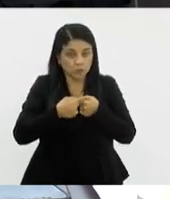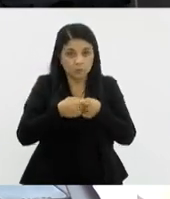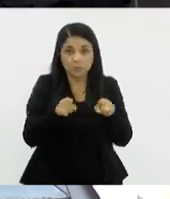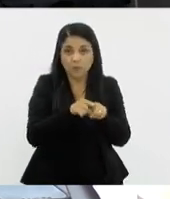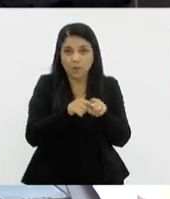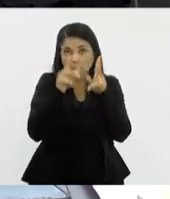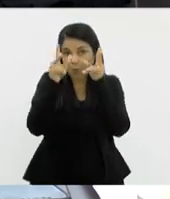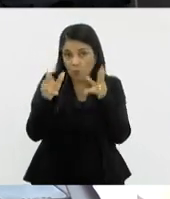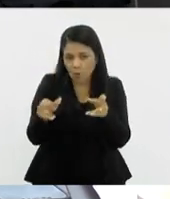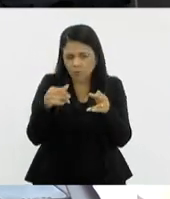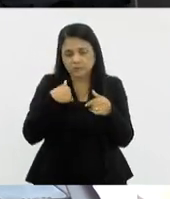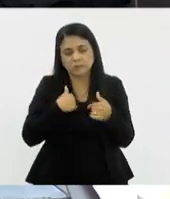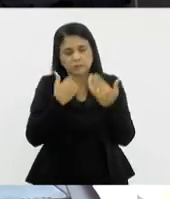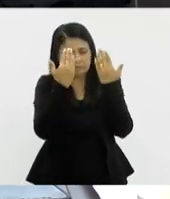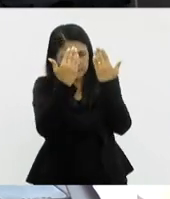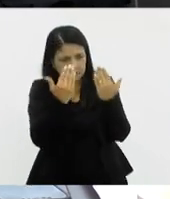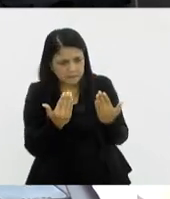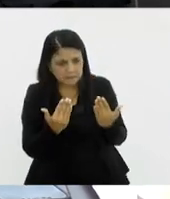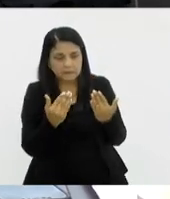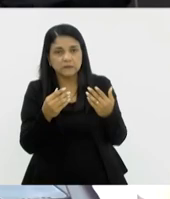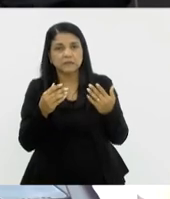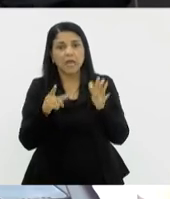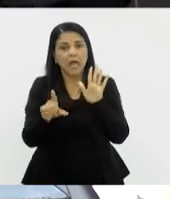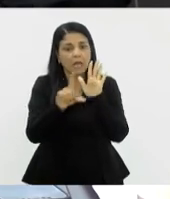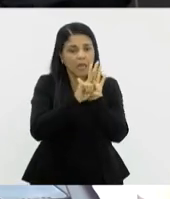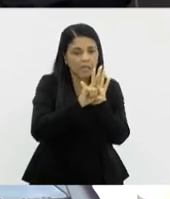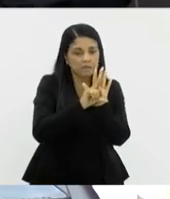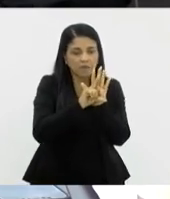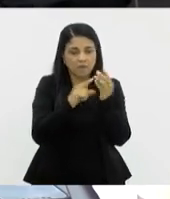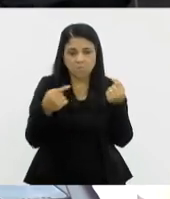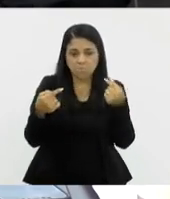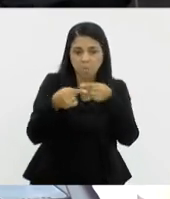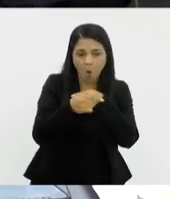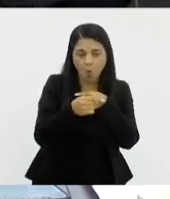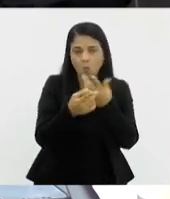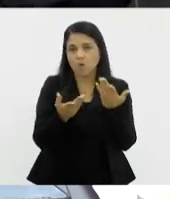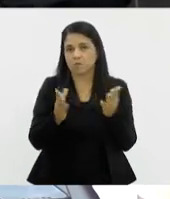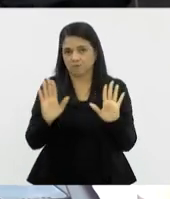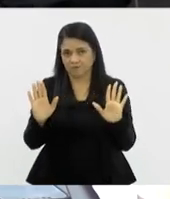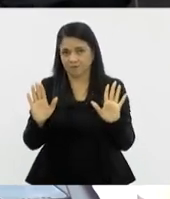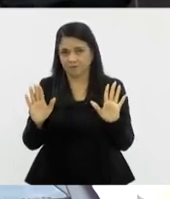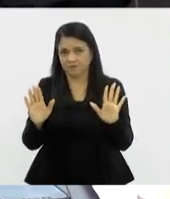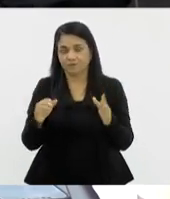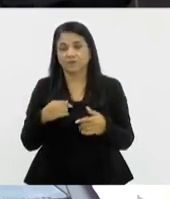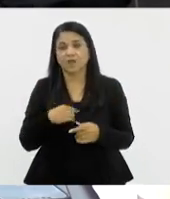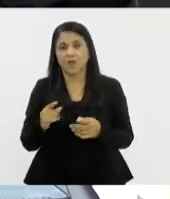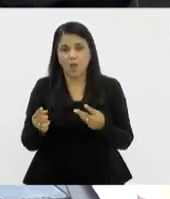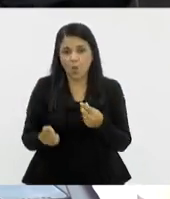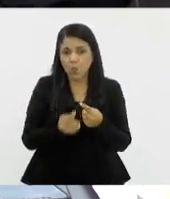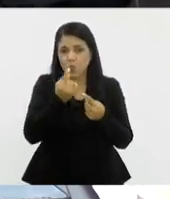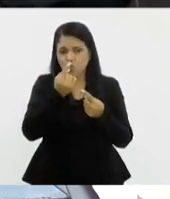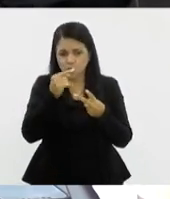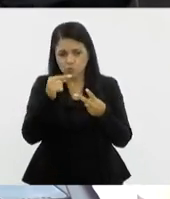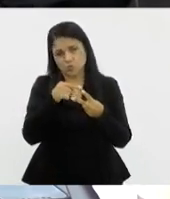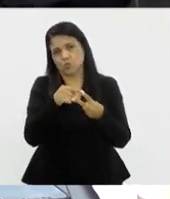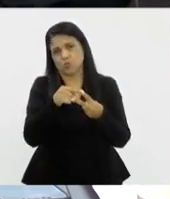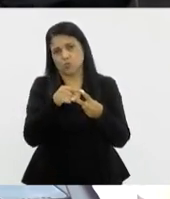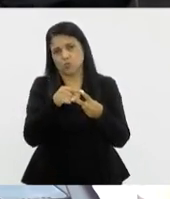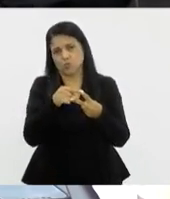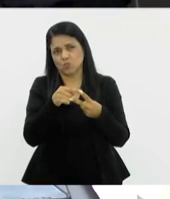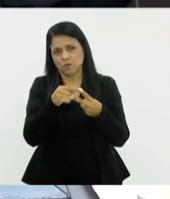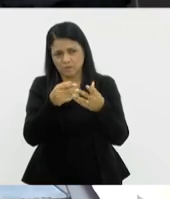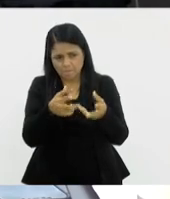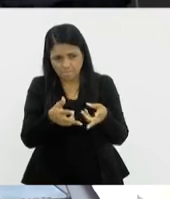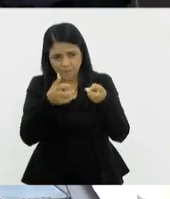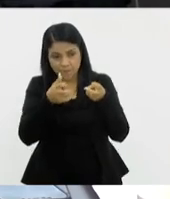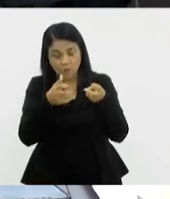não conflitavam. E não conflitavam. Pode ter. Mas esse é o único ponto que Vossa Excelência verificou? Não, esse é o que eu o mais